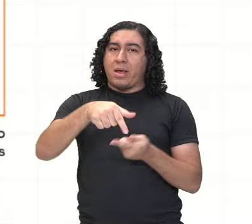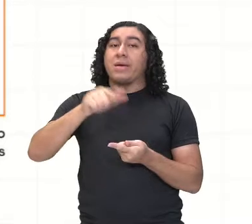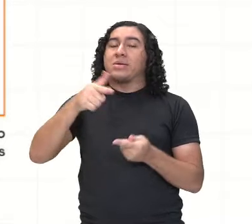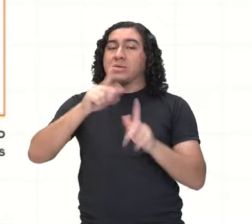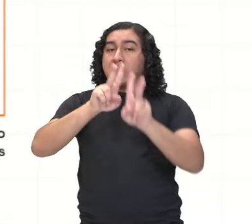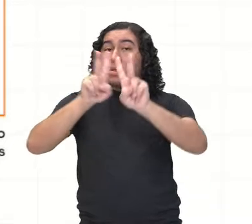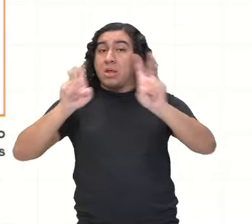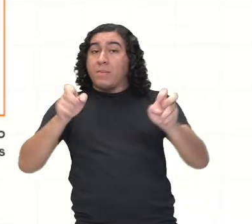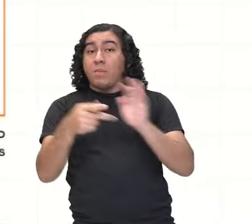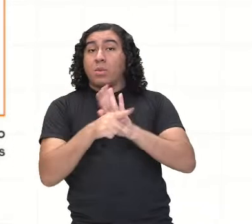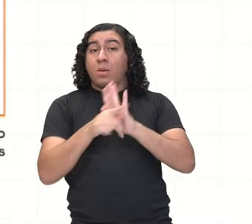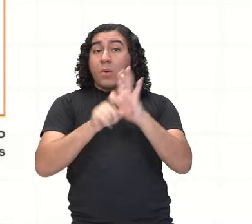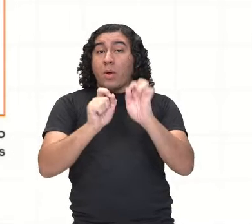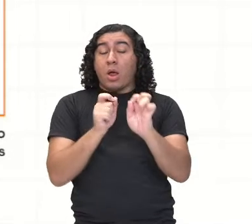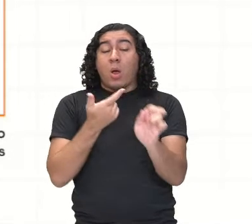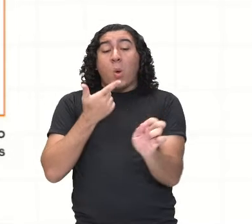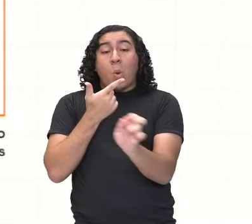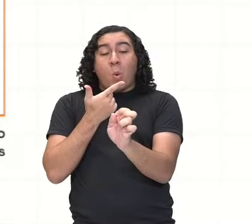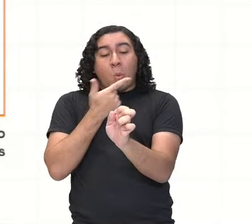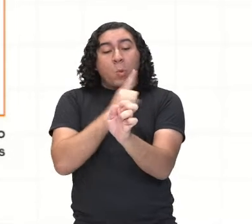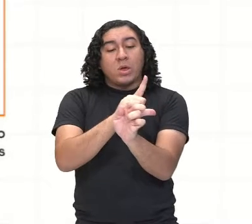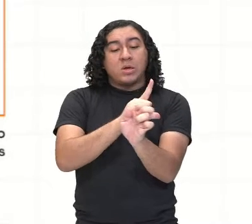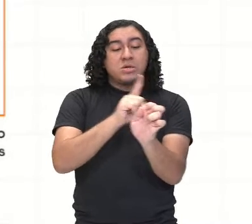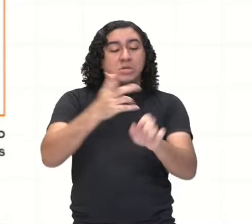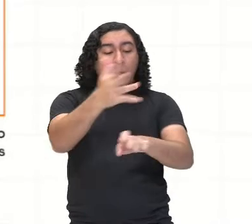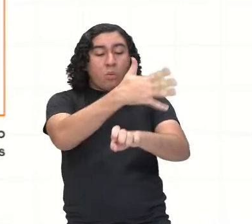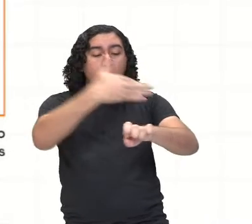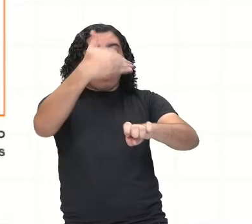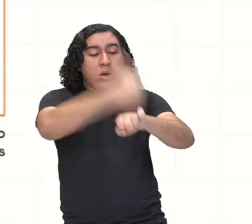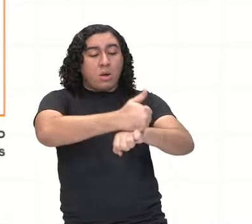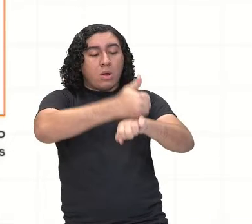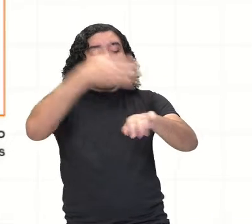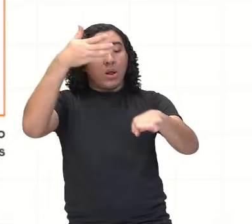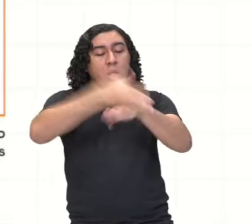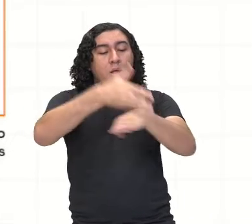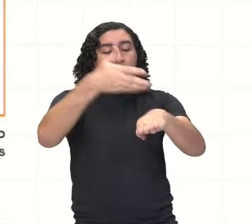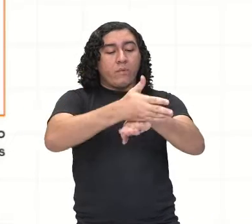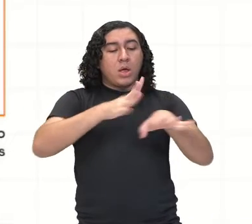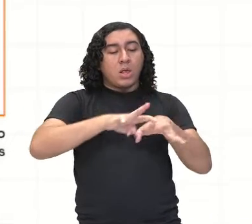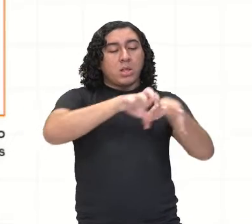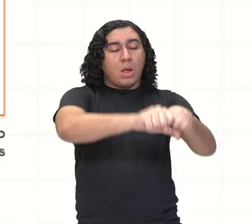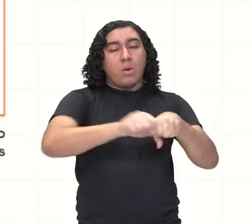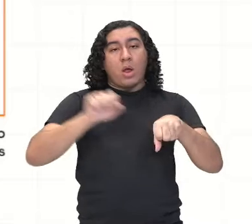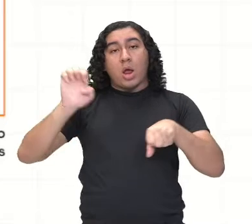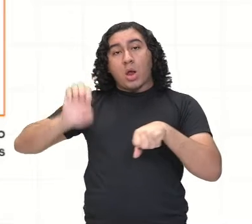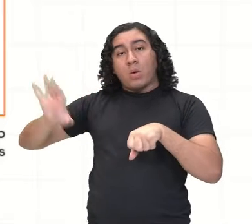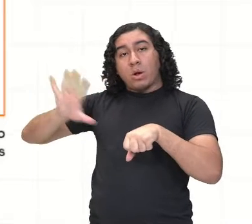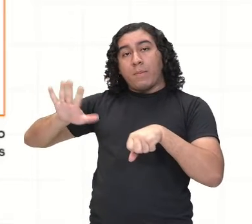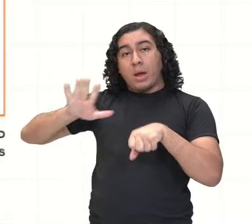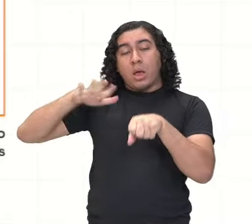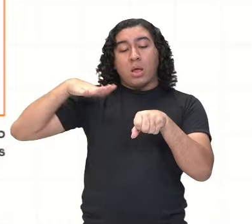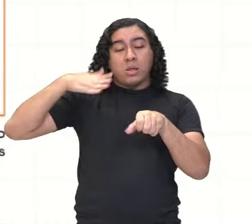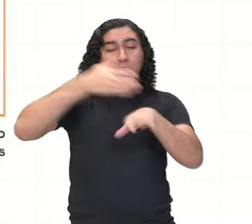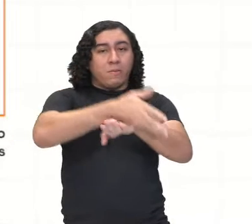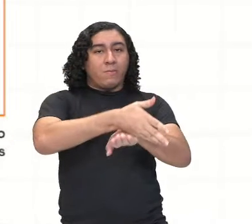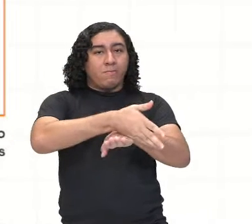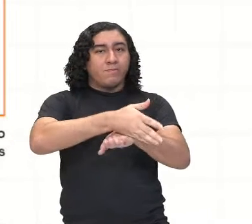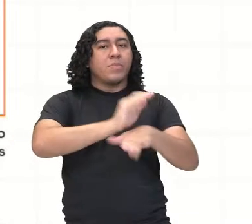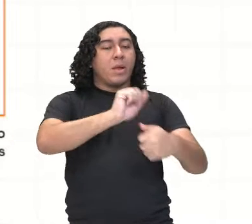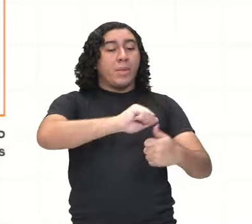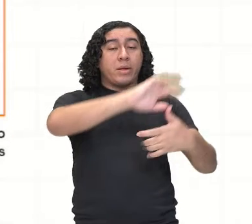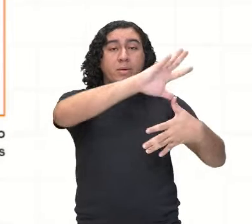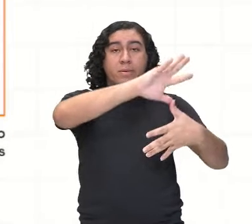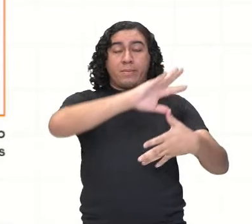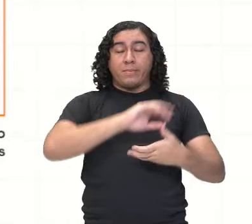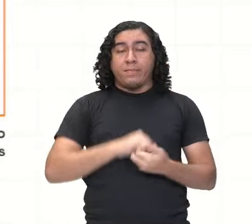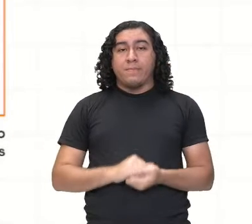um processo de conquista, de um processo de invasão europeia sobre as terras americanas.